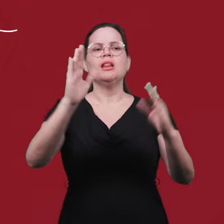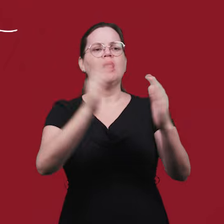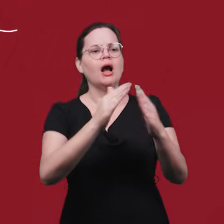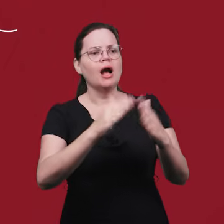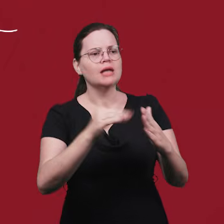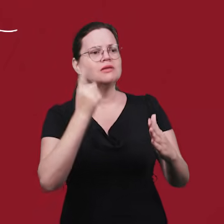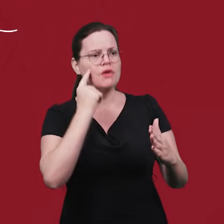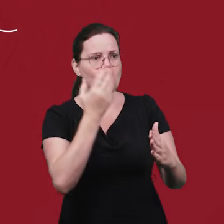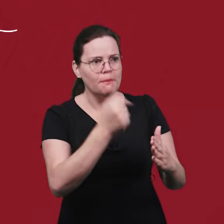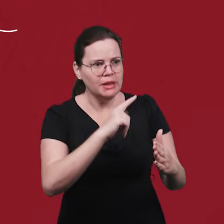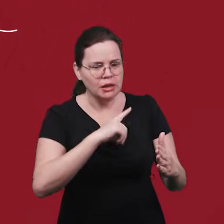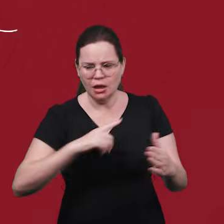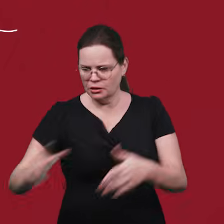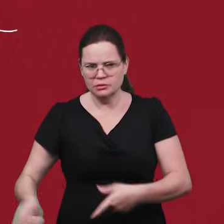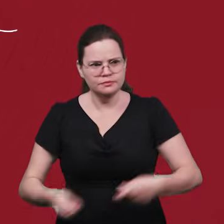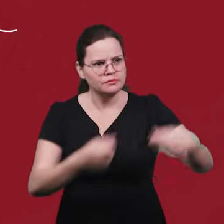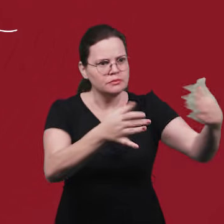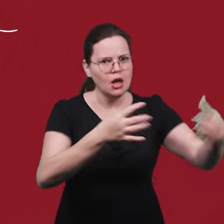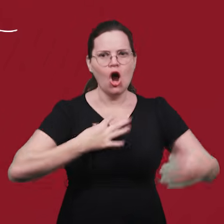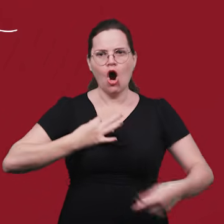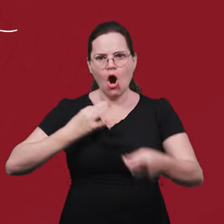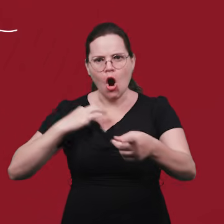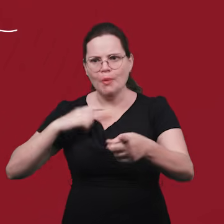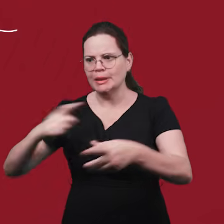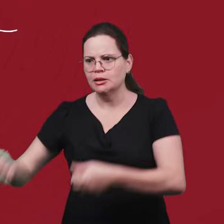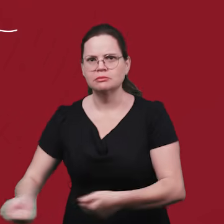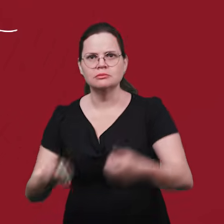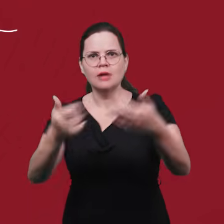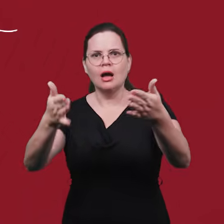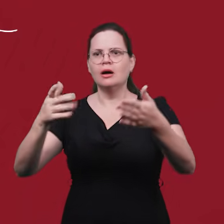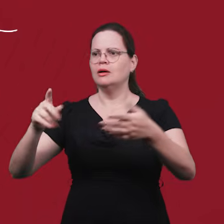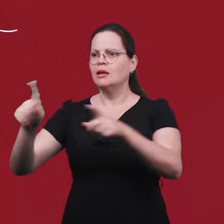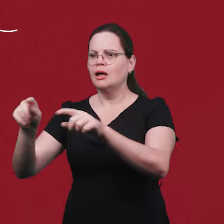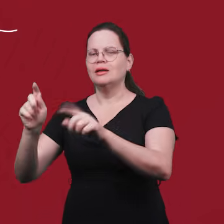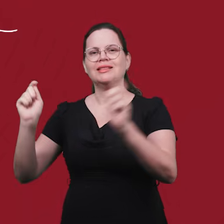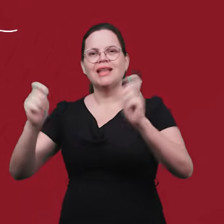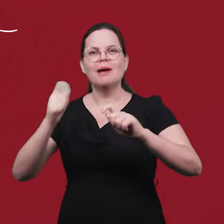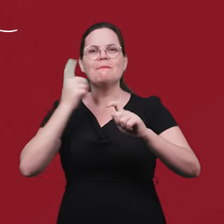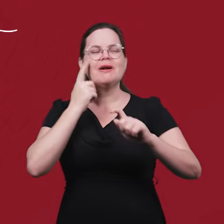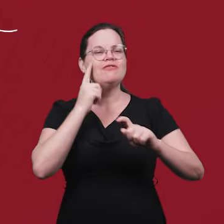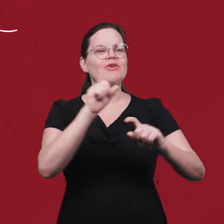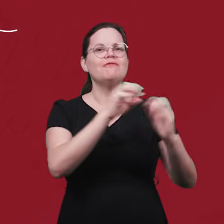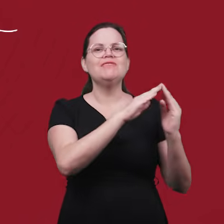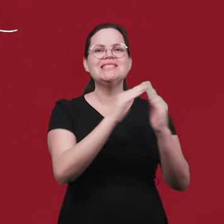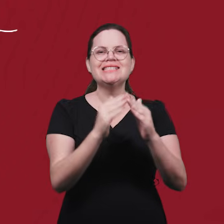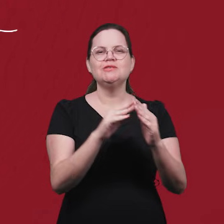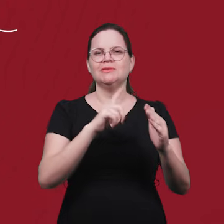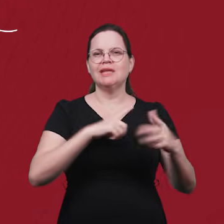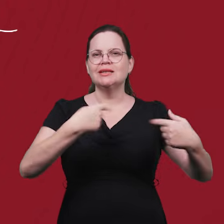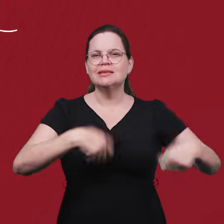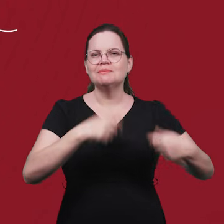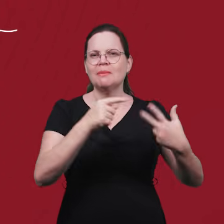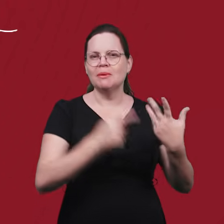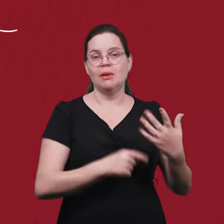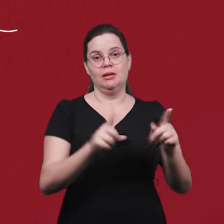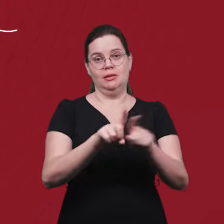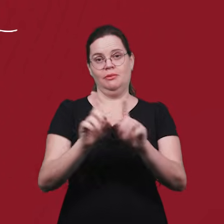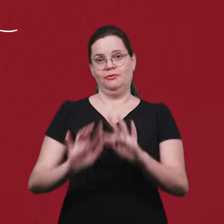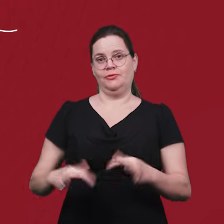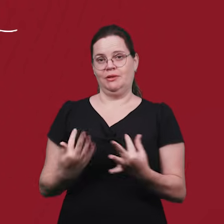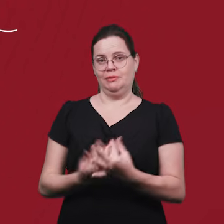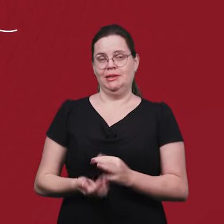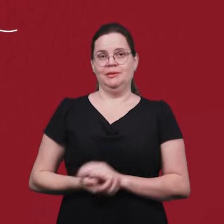na casa de alguns, pegando comida, pegando roupas para atender às necessidades de vizinhos e de parentes.